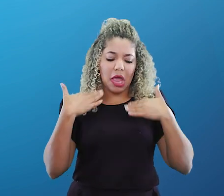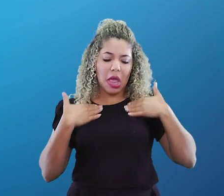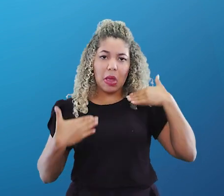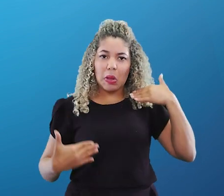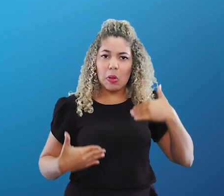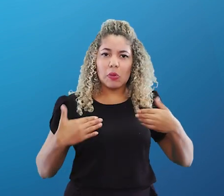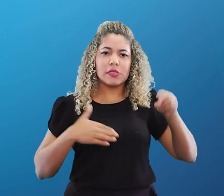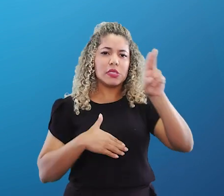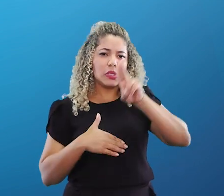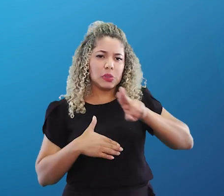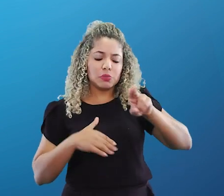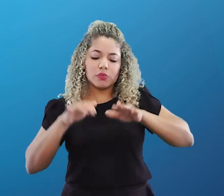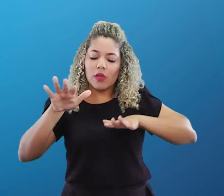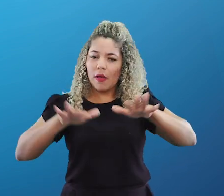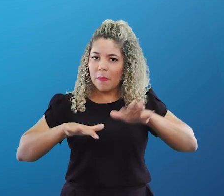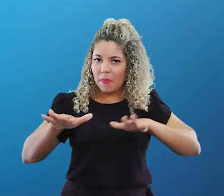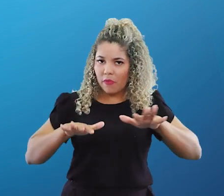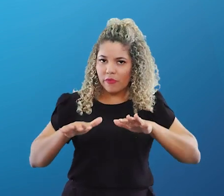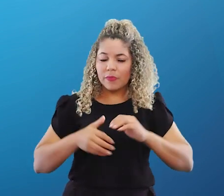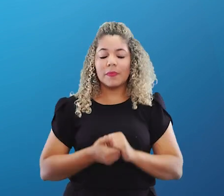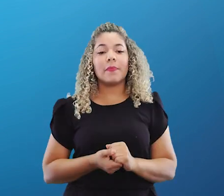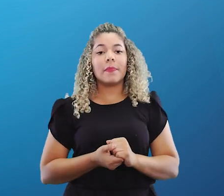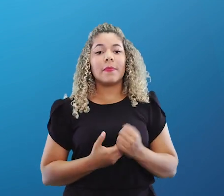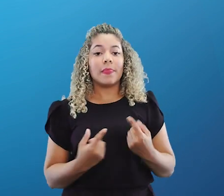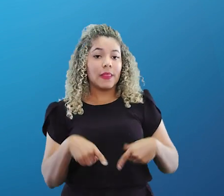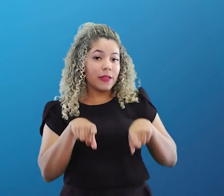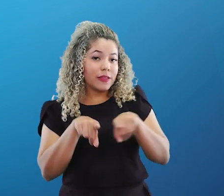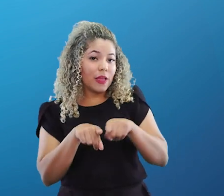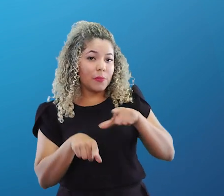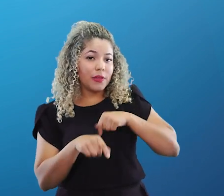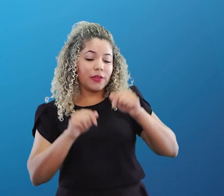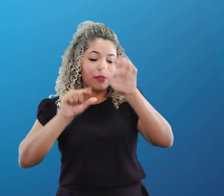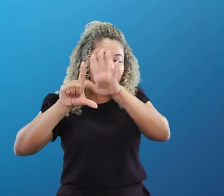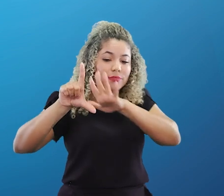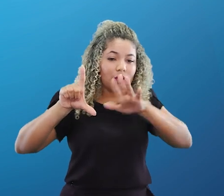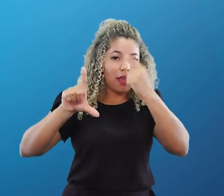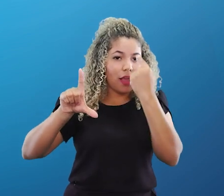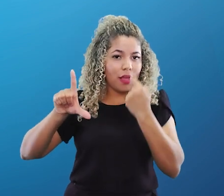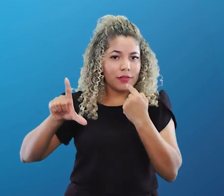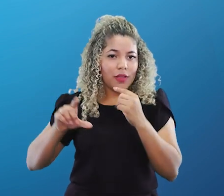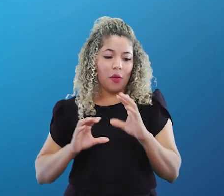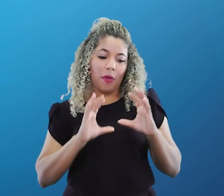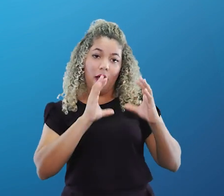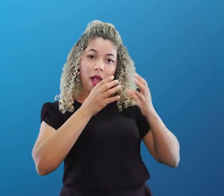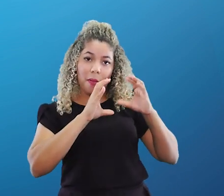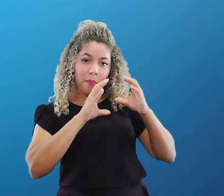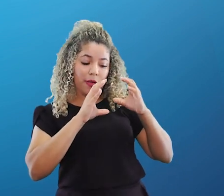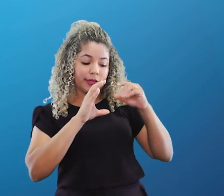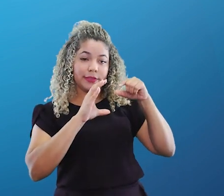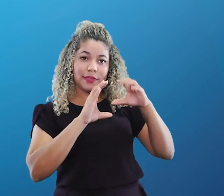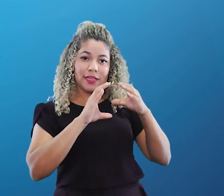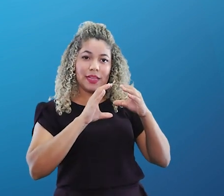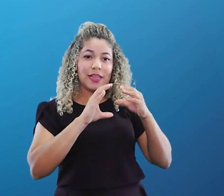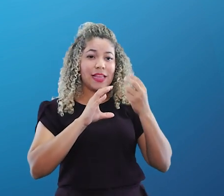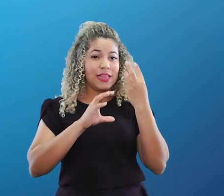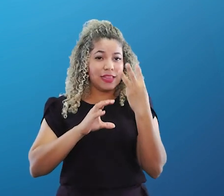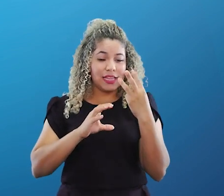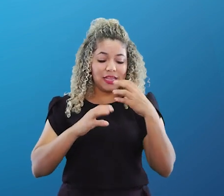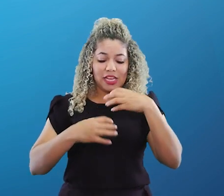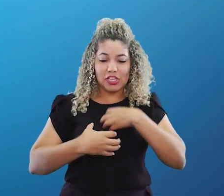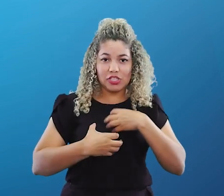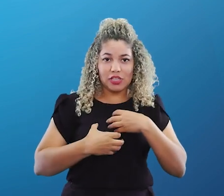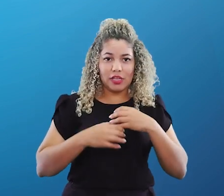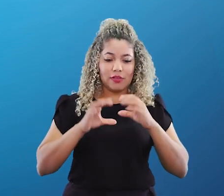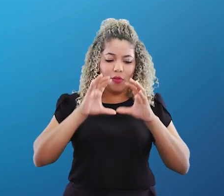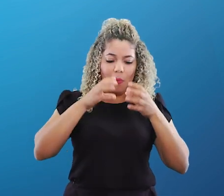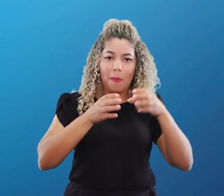que exerça algum tipo de movimento. E nós temos então aqui na imagem uma bolinha. Essa bolinha tem 3 formas